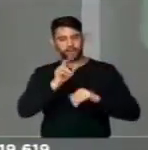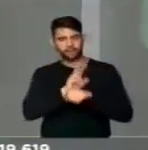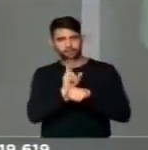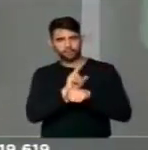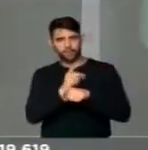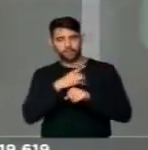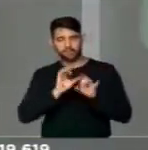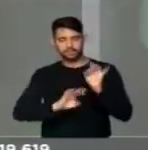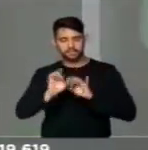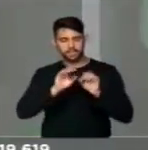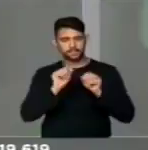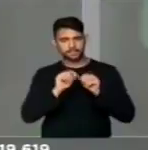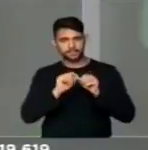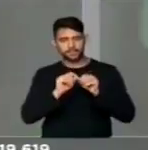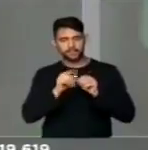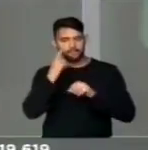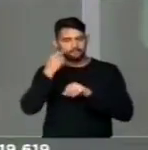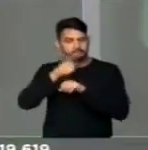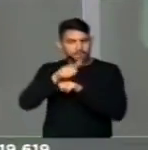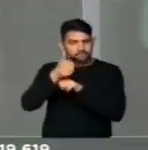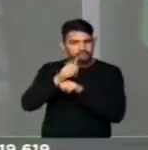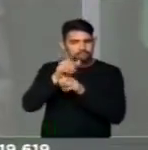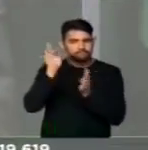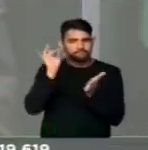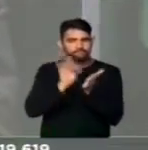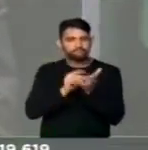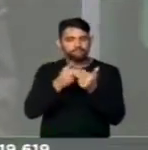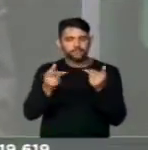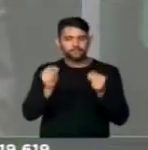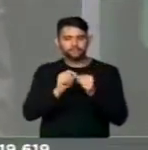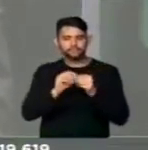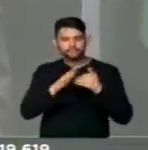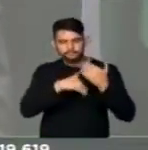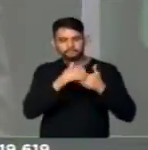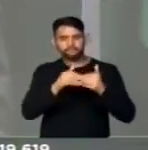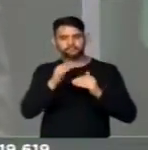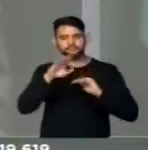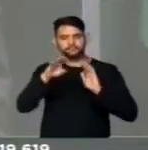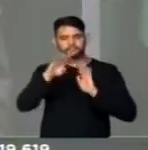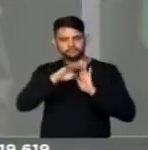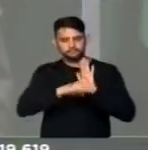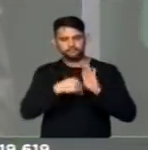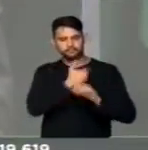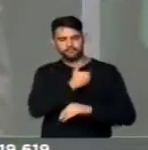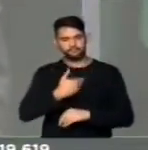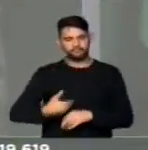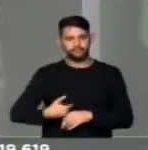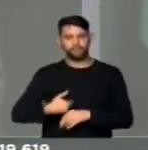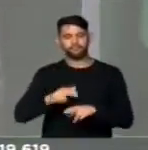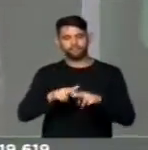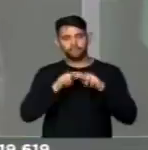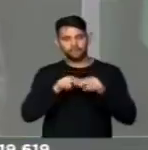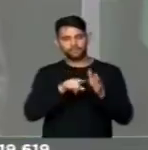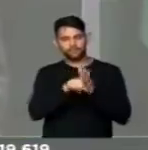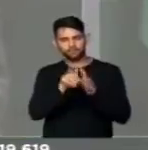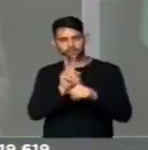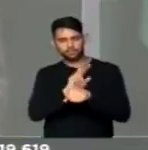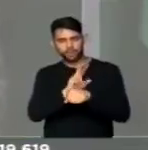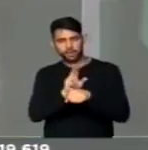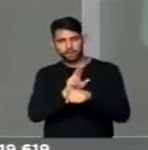também um especialista em avaliação da eficiência e do desempenho das políticas públicas por meio de